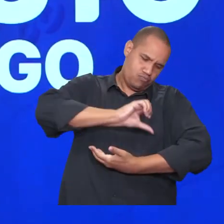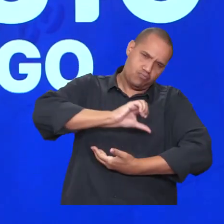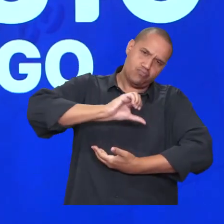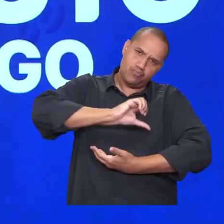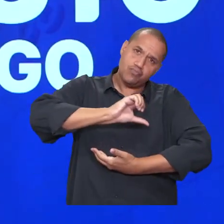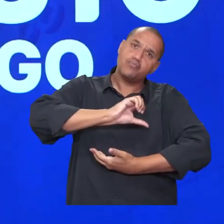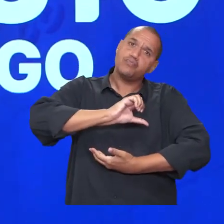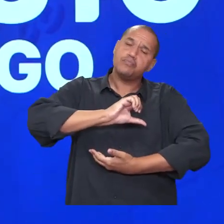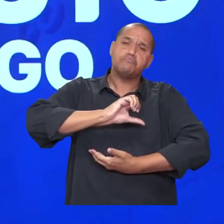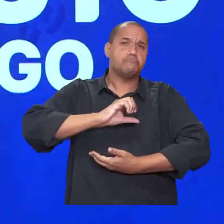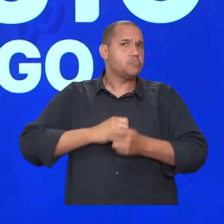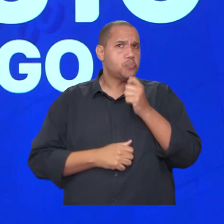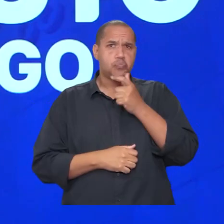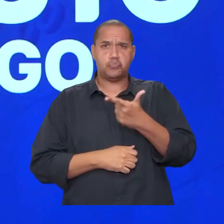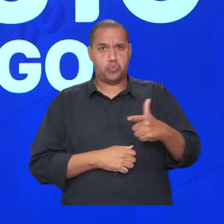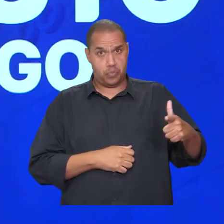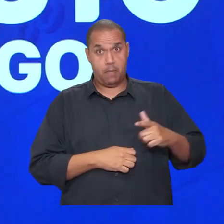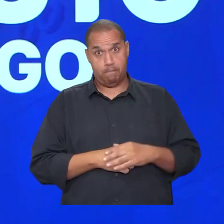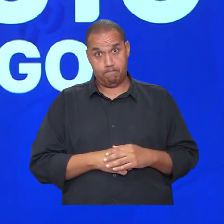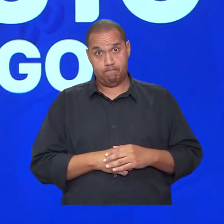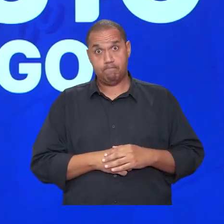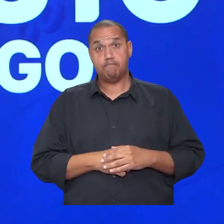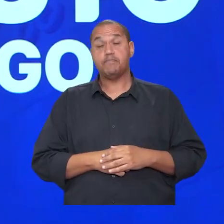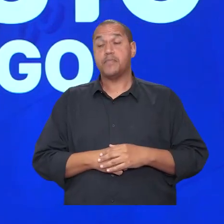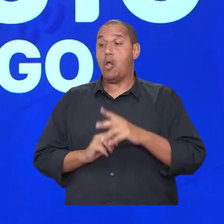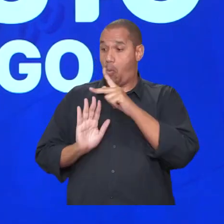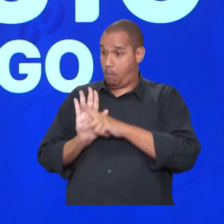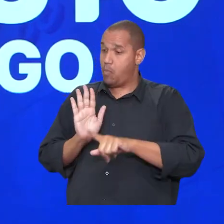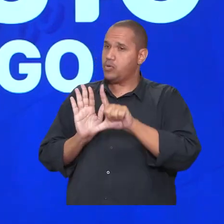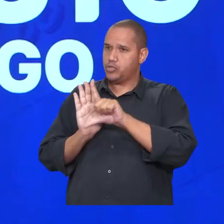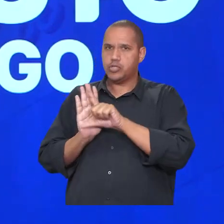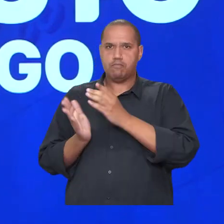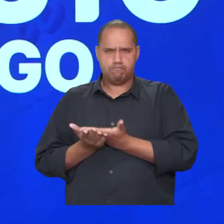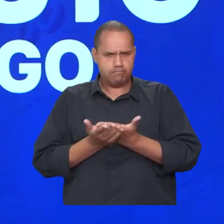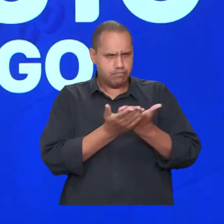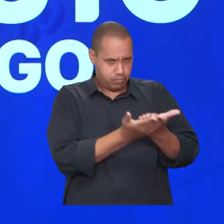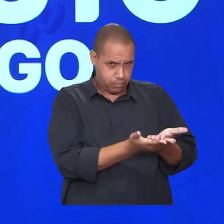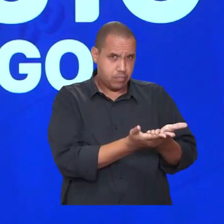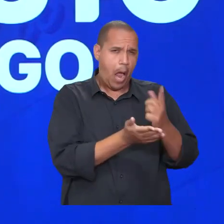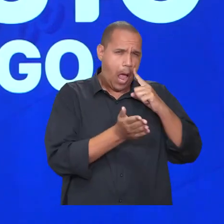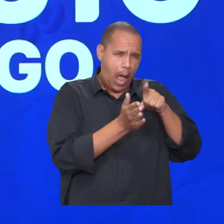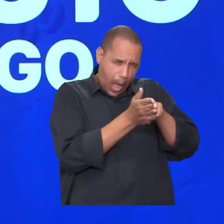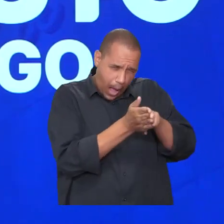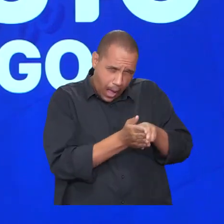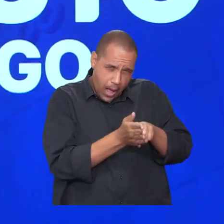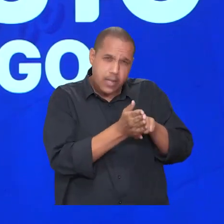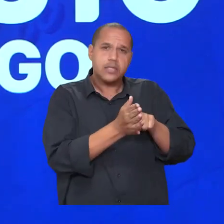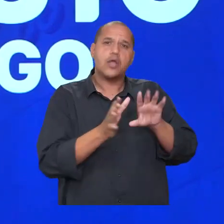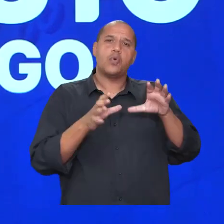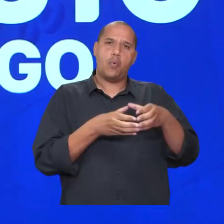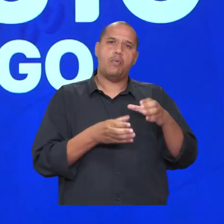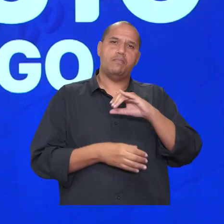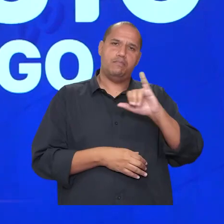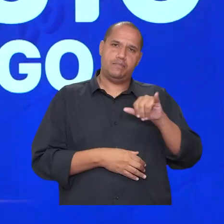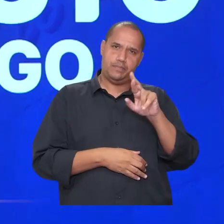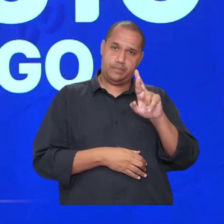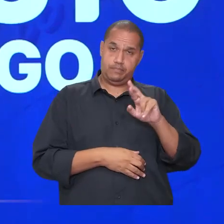do alimento. A matéria passa pela análise da Comissão de Constituição, Justiça